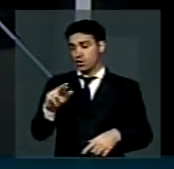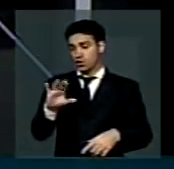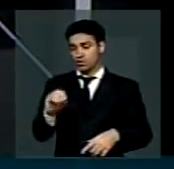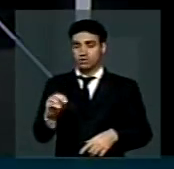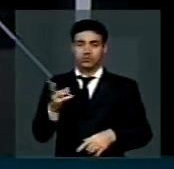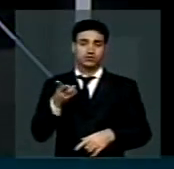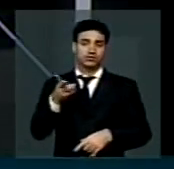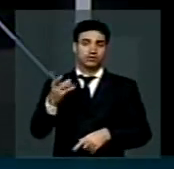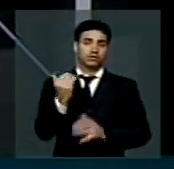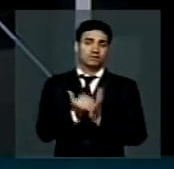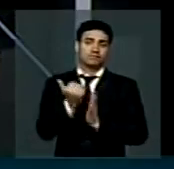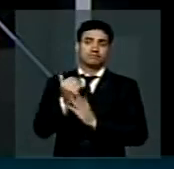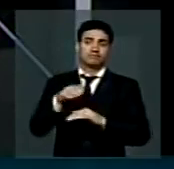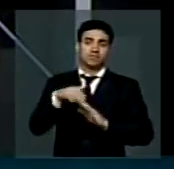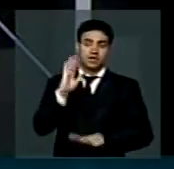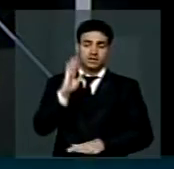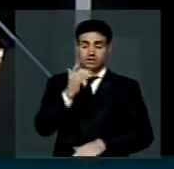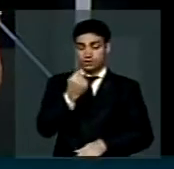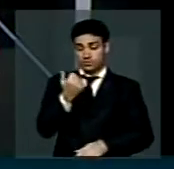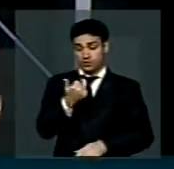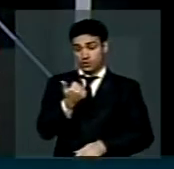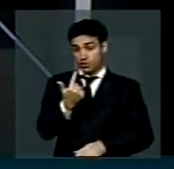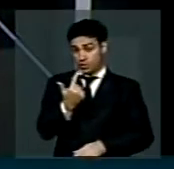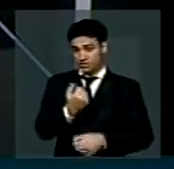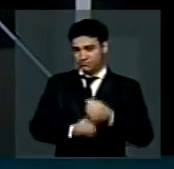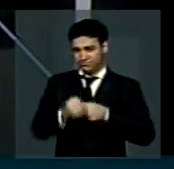Em 2012, foram registrados